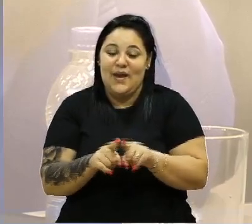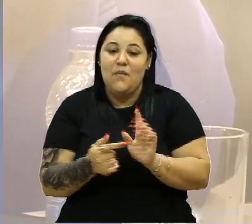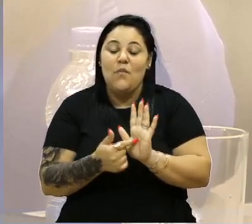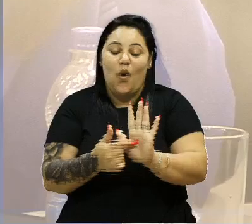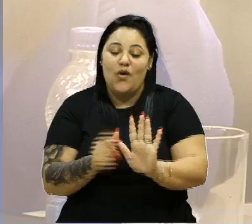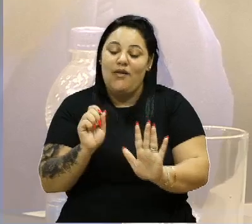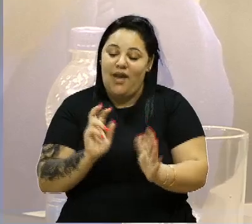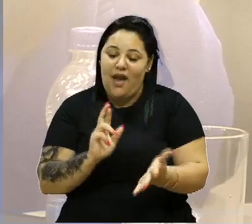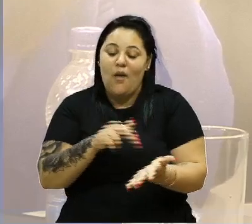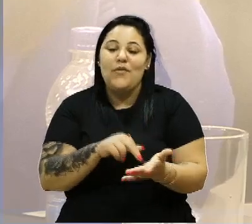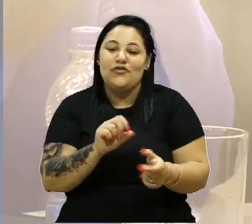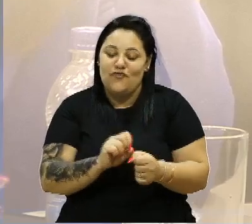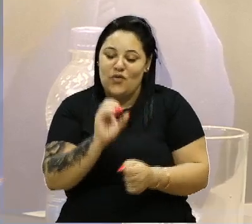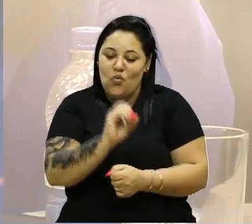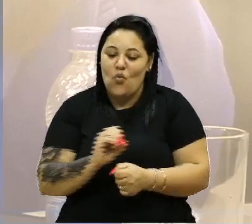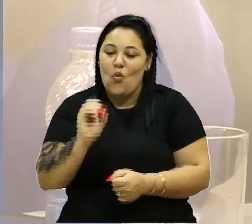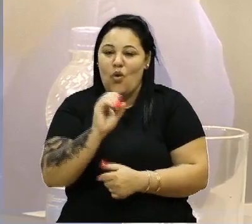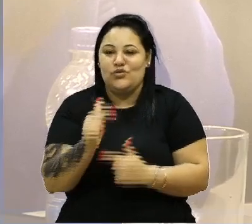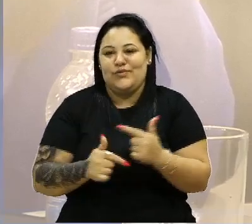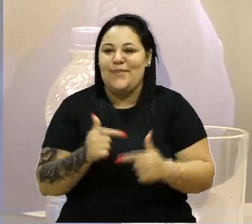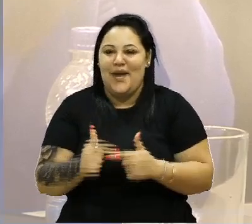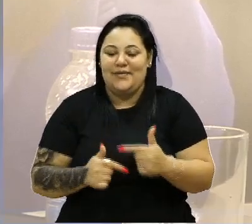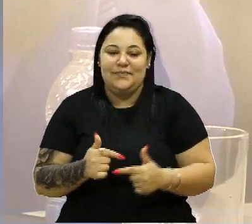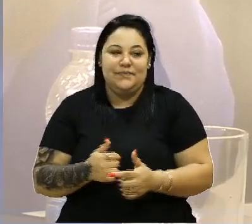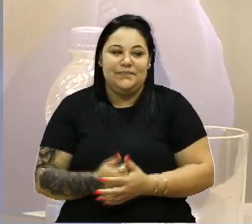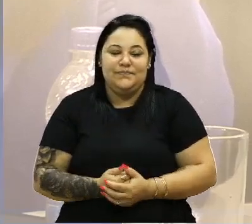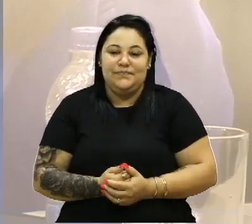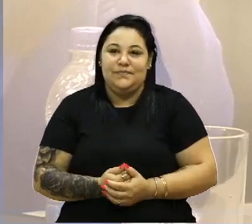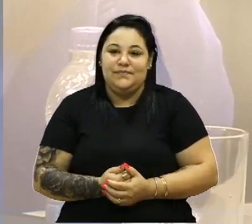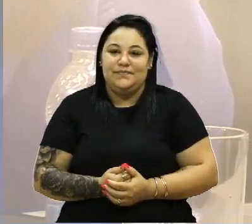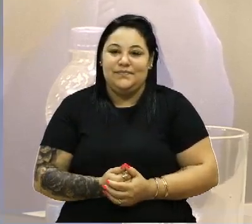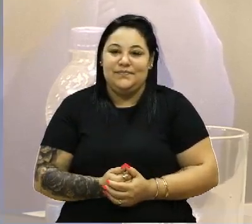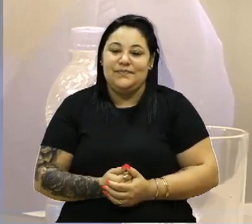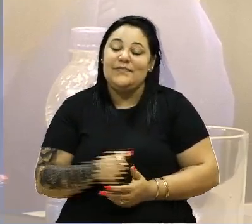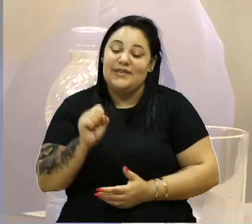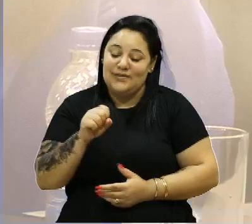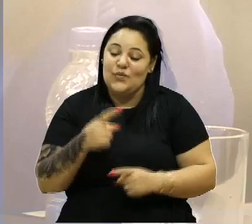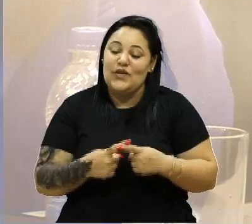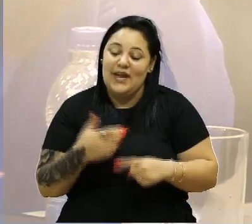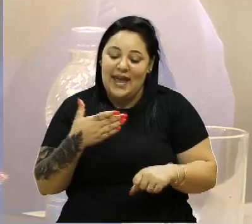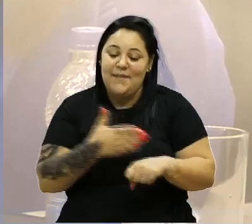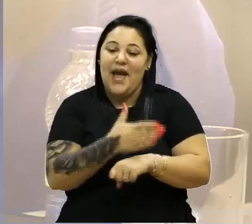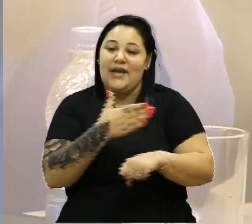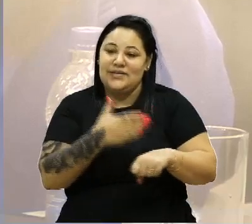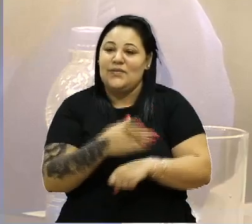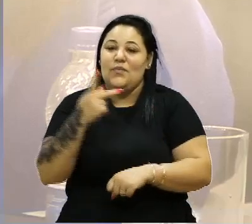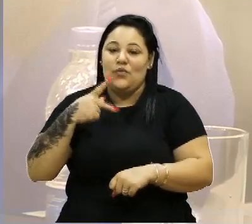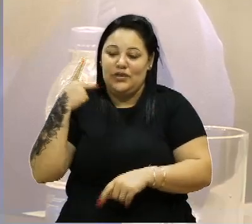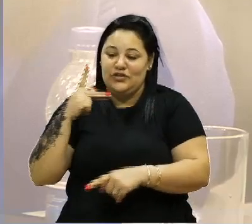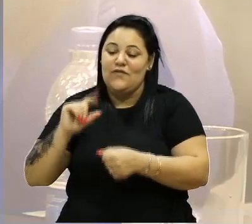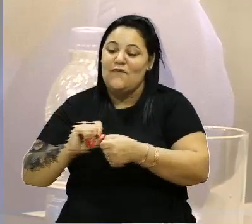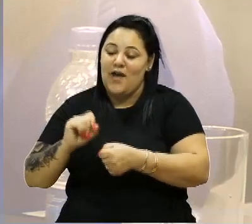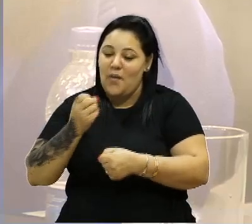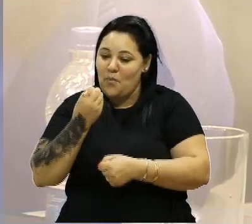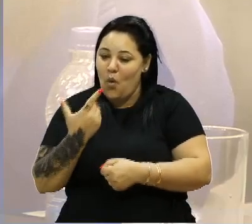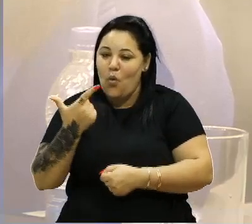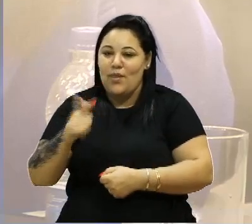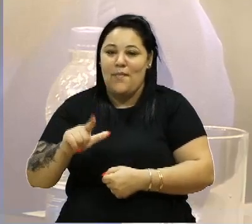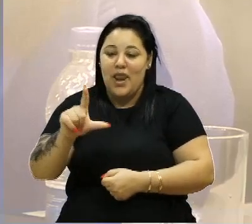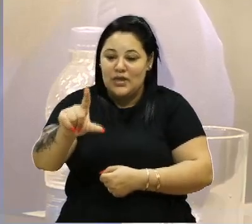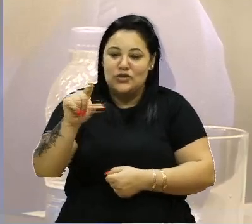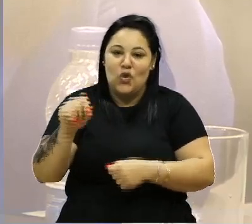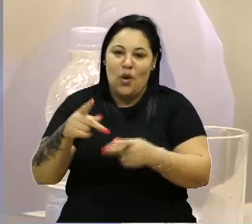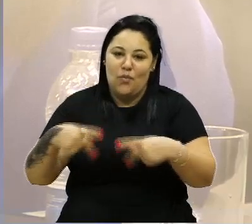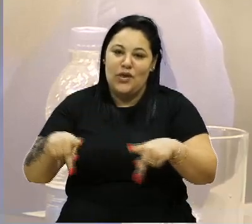que realmente fez um bom trabalho, né? Que se reelege quem faz um bom trabalho, com certeza. Mas a